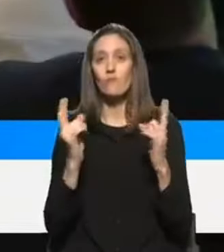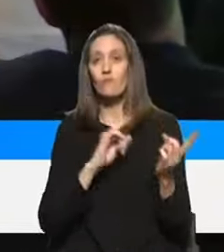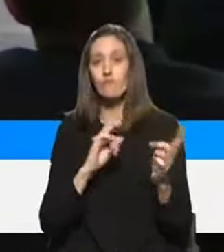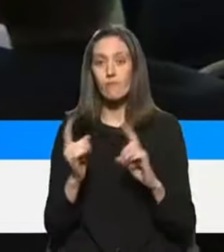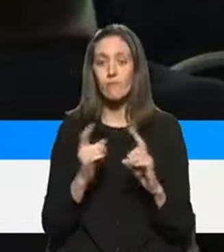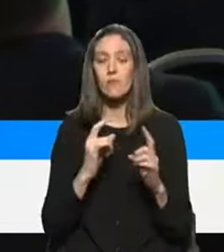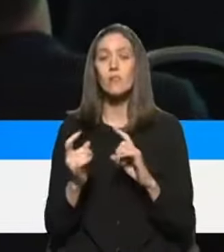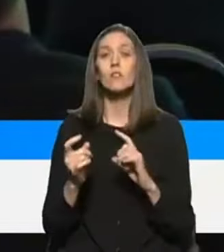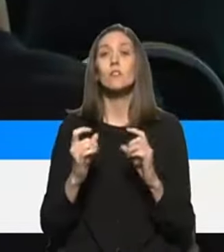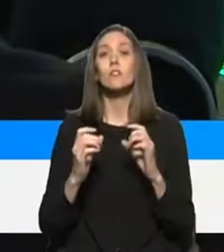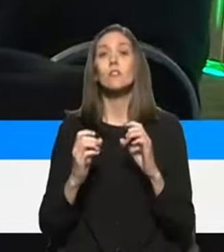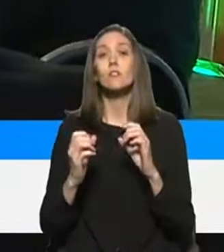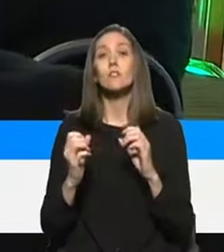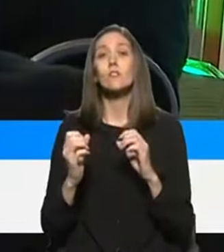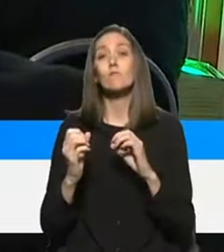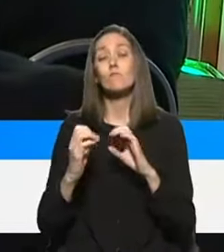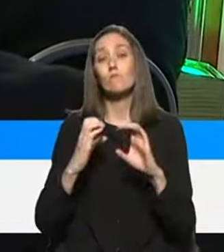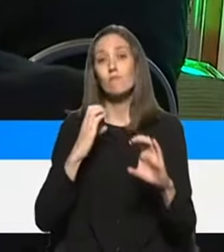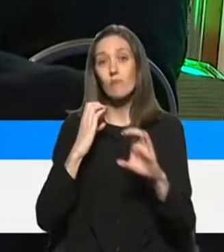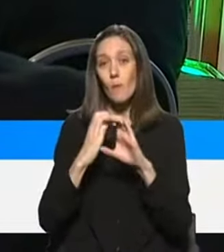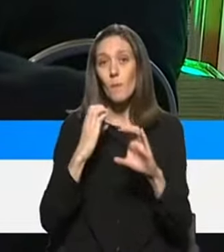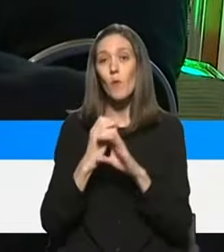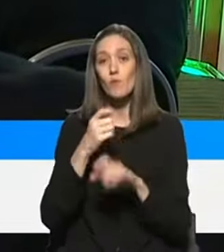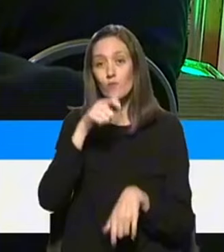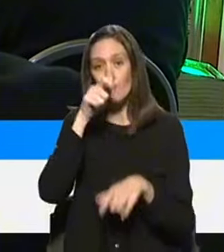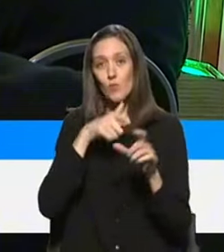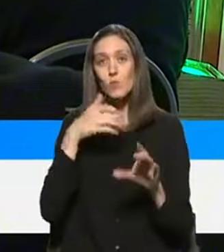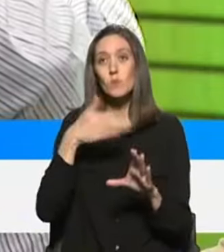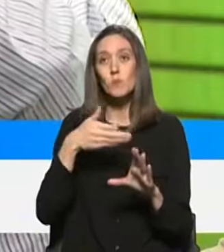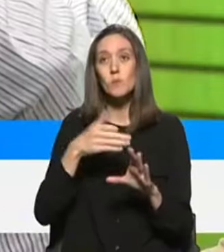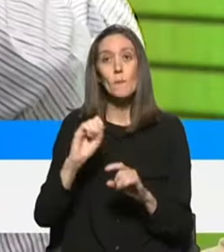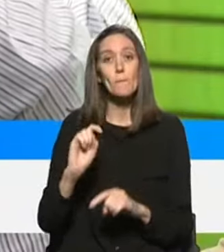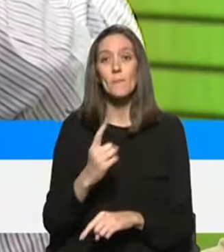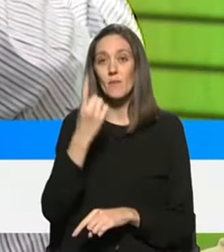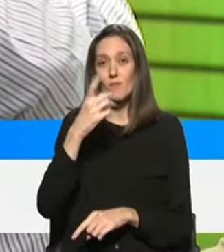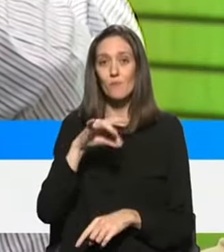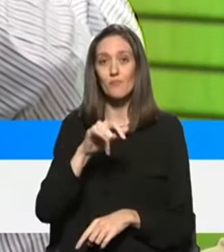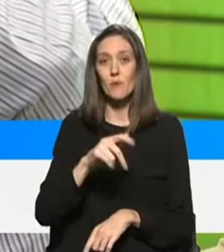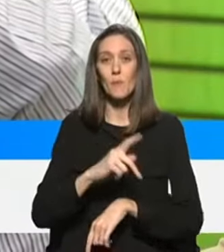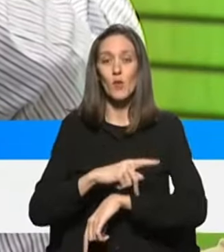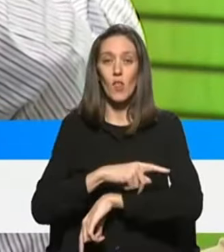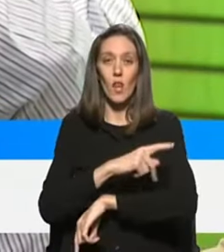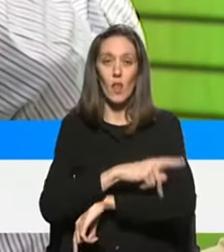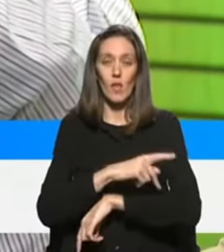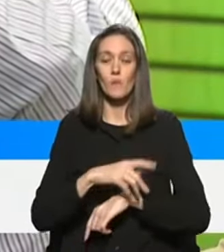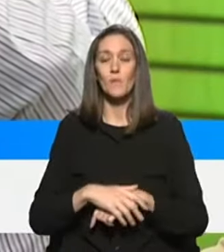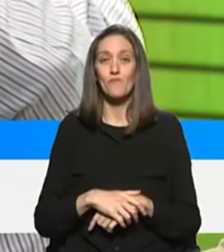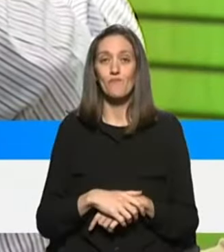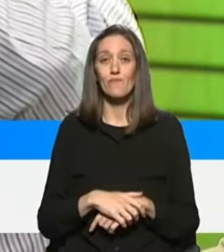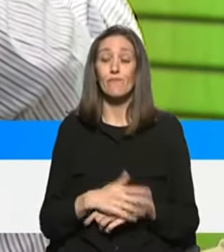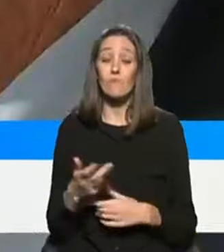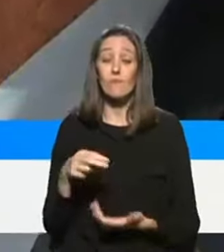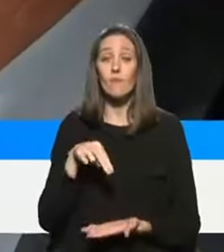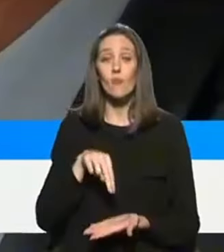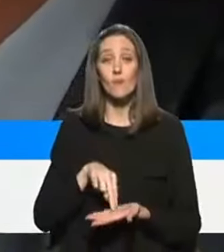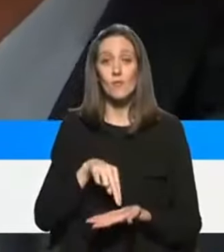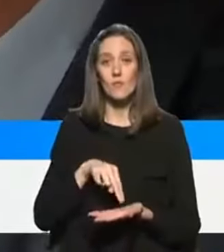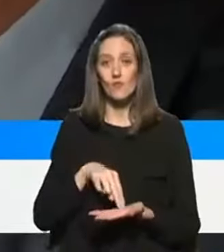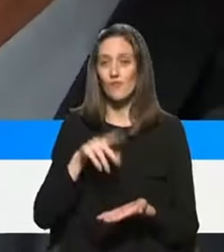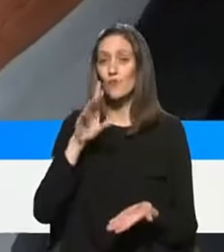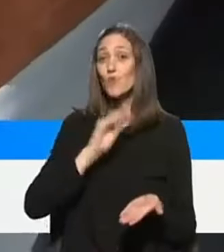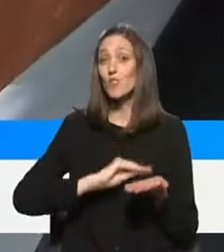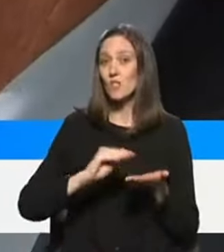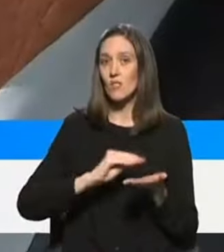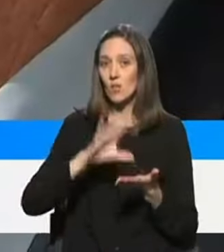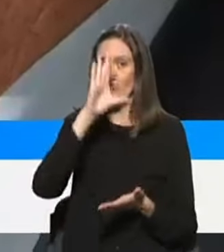Transportadores Pesados de Passageiros, a decorrer pela primeira vez em Ponta Delgada e que contou com a presença do Secretário